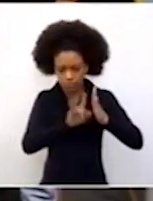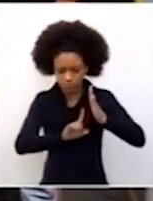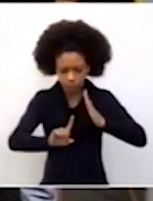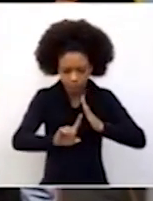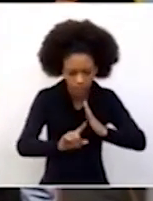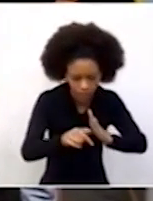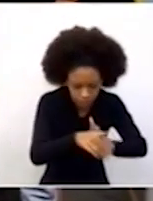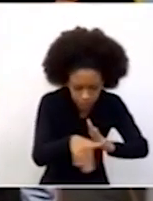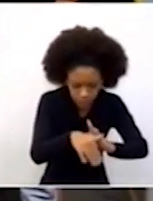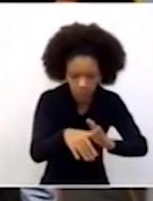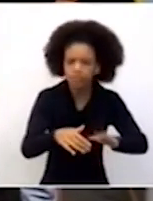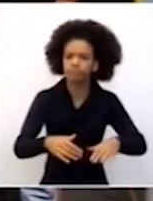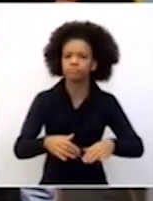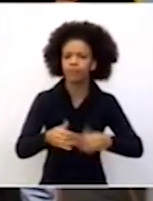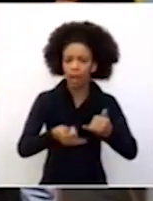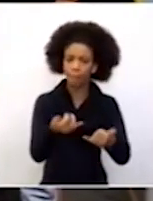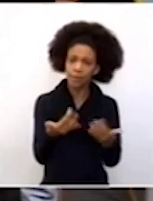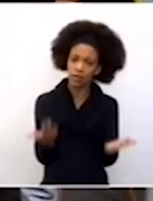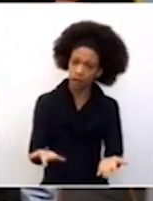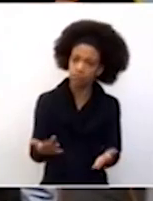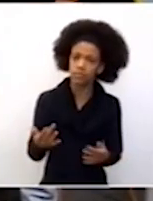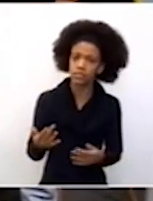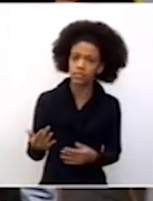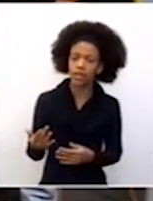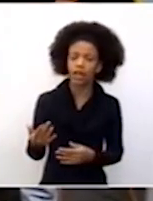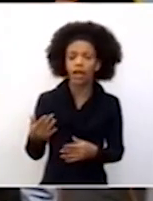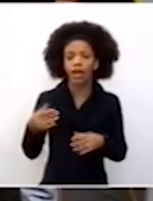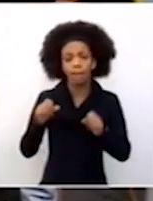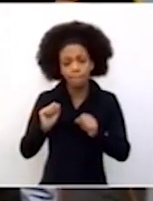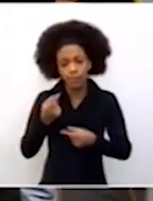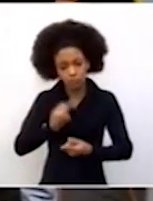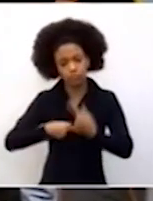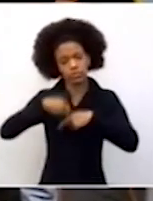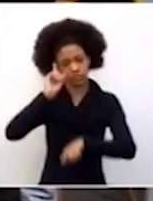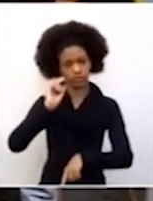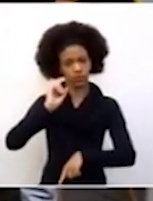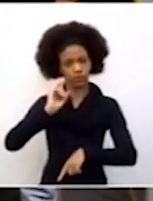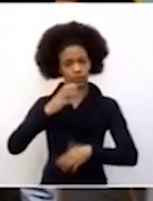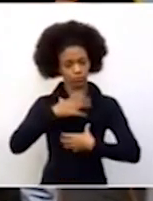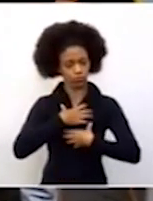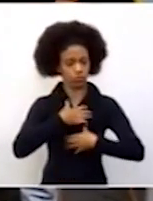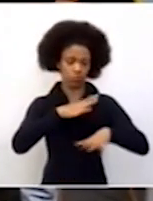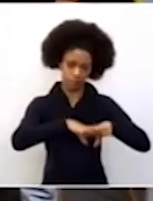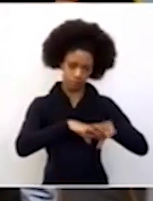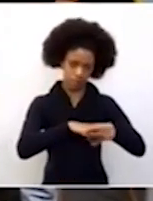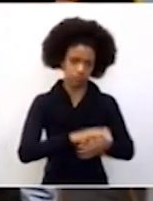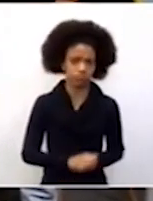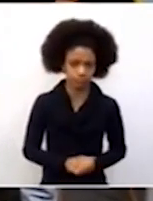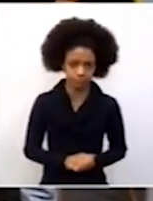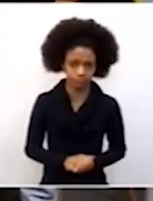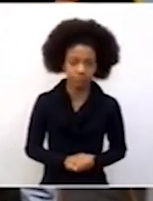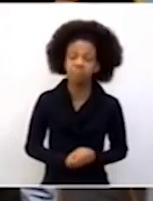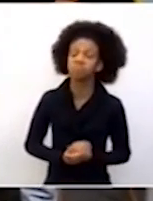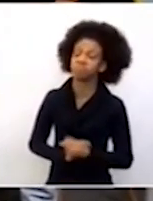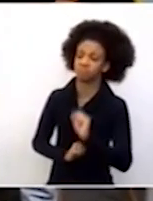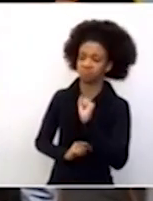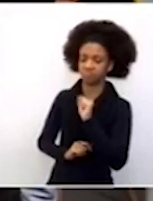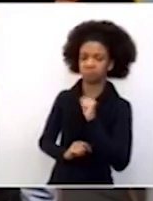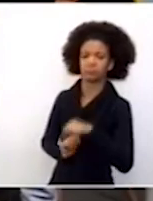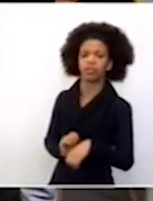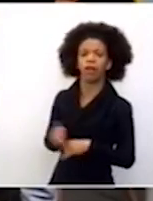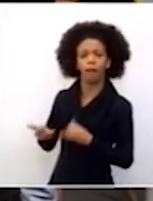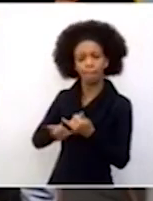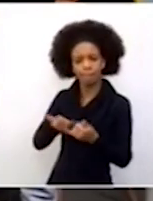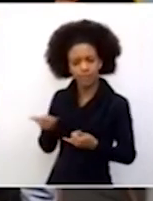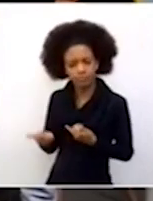elementos importantes, né? Assim para nós desenvolver a perspectiva da matemática, né? Sim, é uma brincadeira que todo